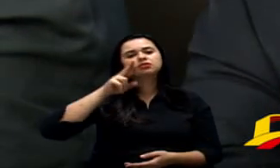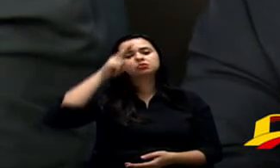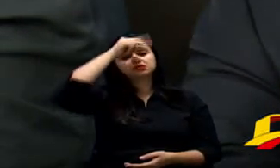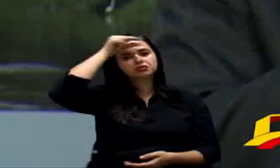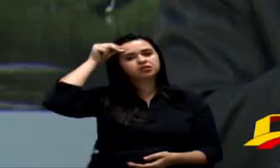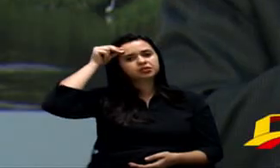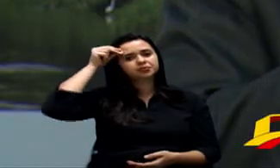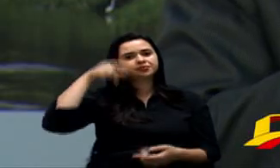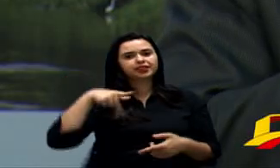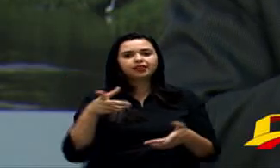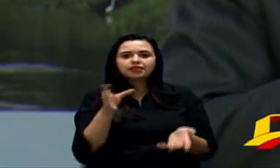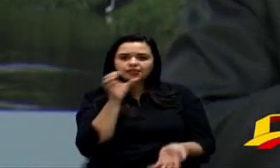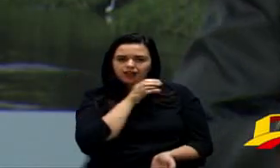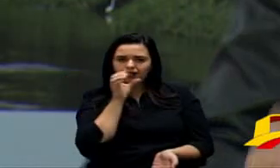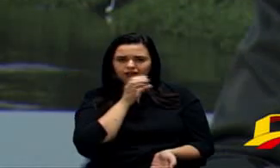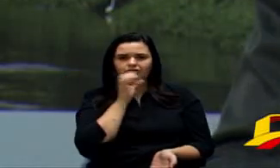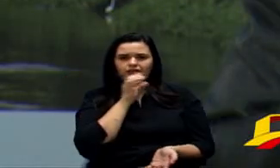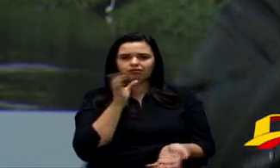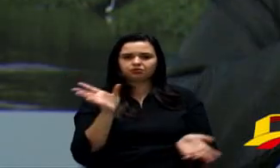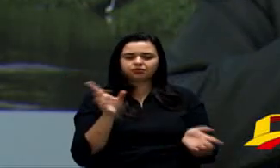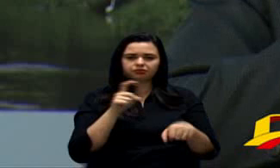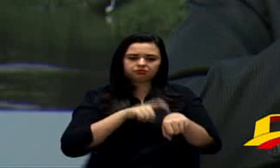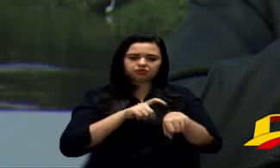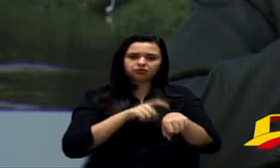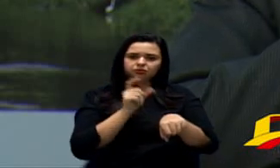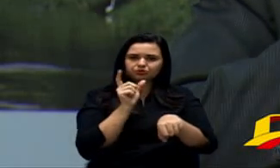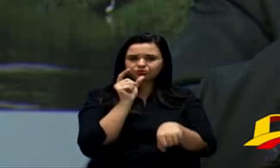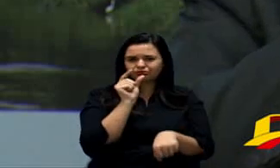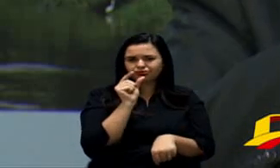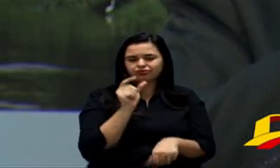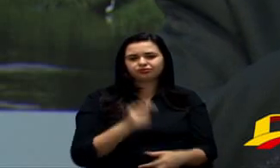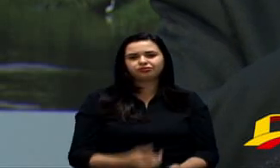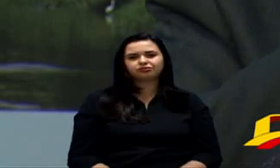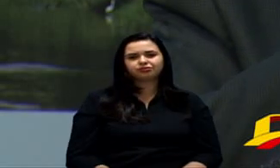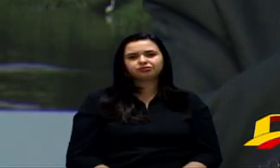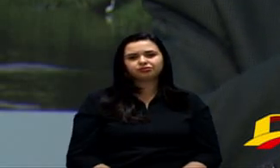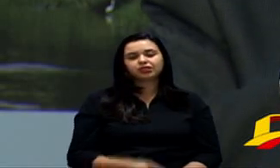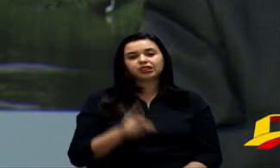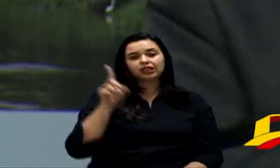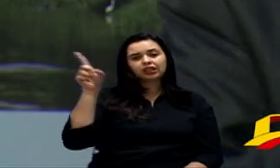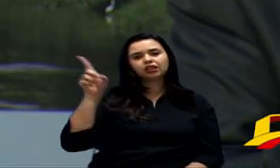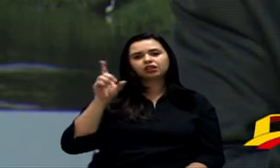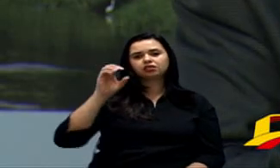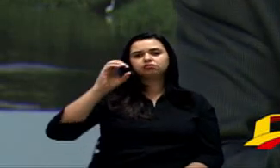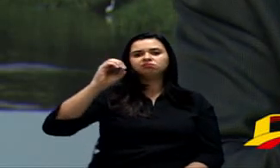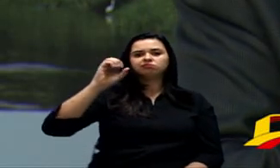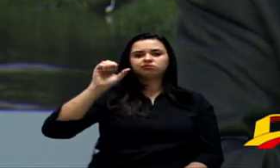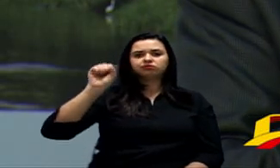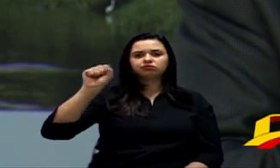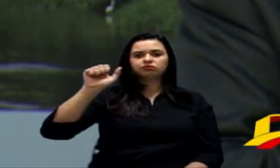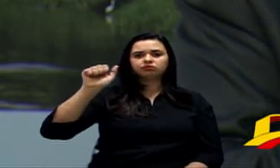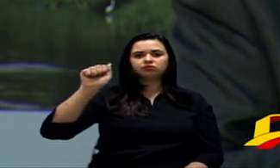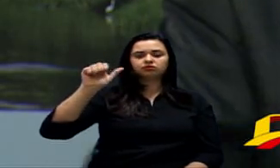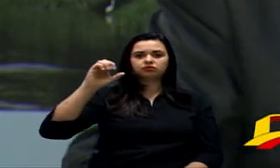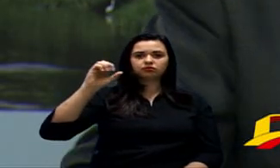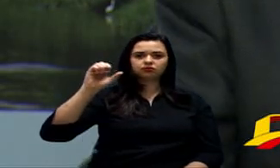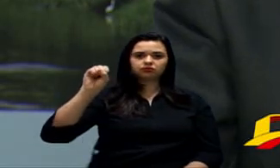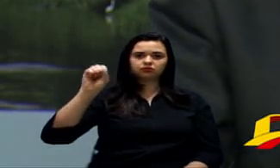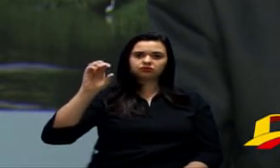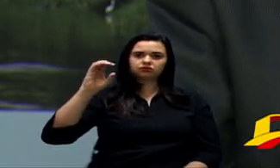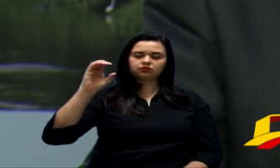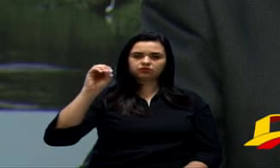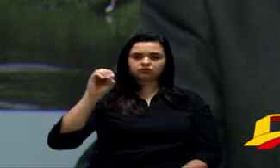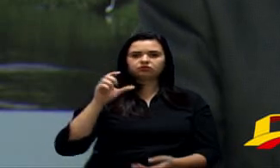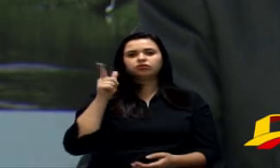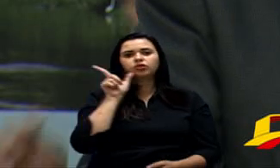bem breve, até por causa do tempo. Daniel, vou deixar Osasco você só conseguiu o hospital veterinário, as duas unidades do hospital veterinário Manchinha. A um